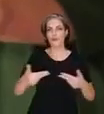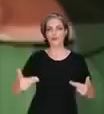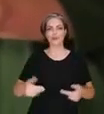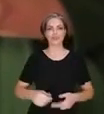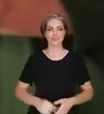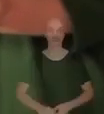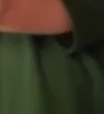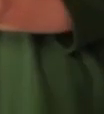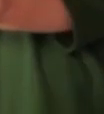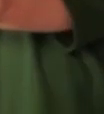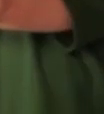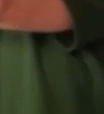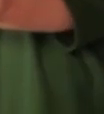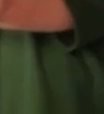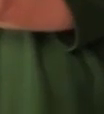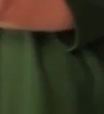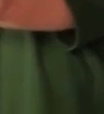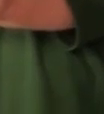frutas.